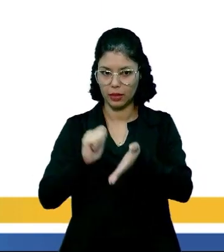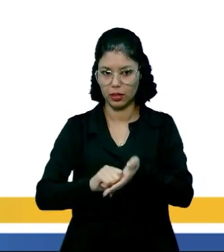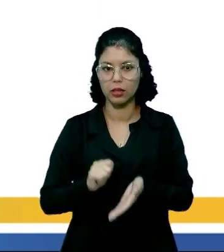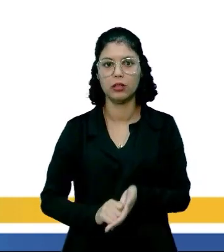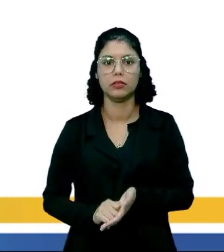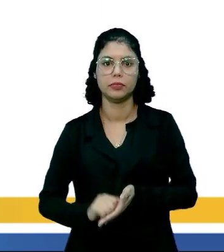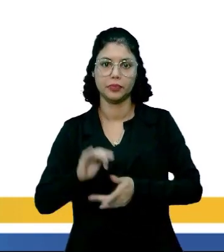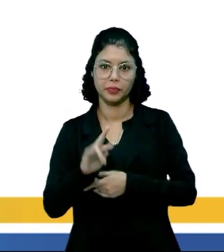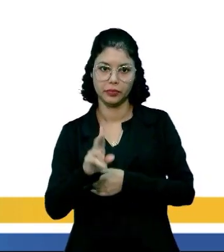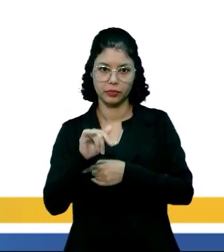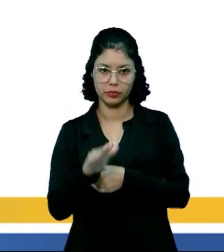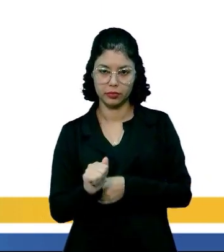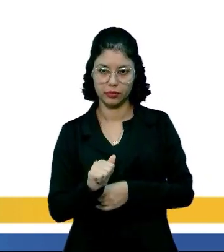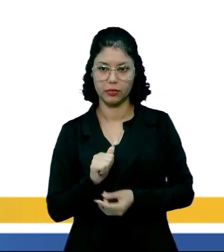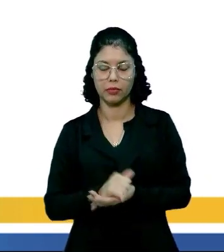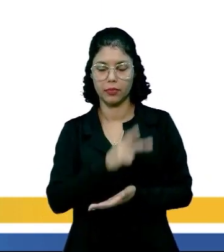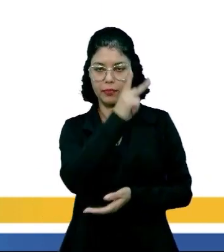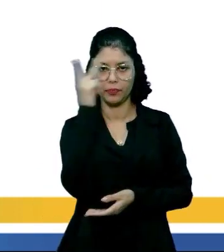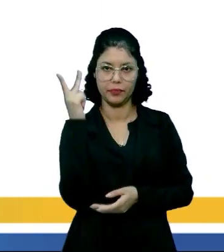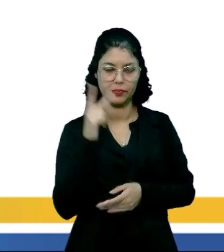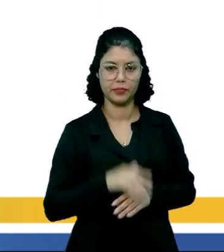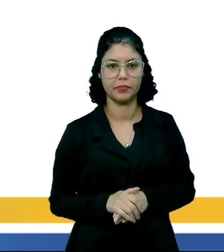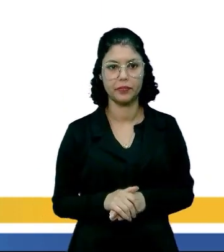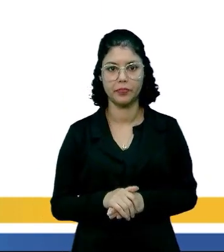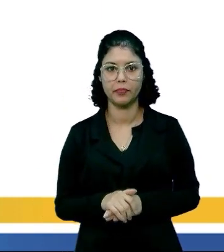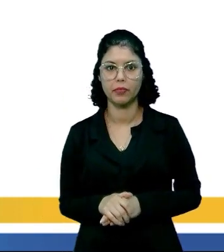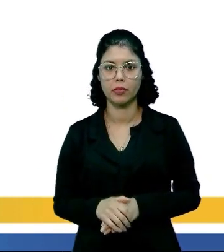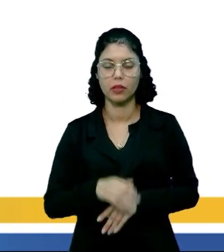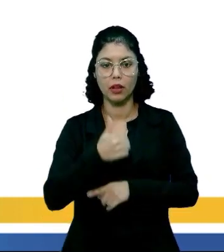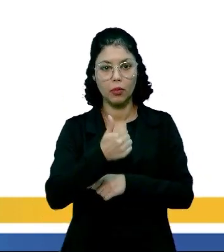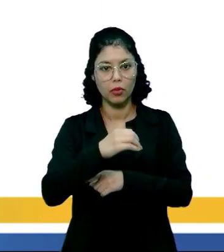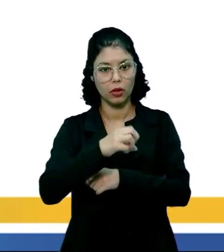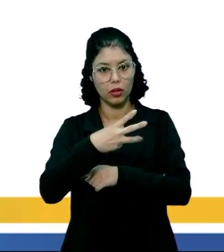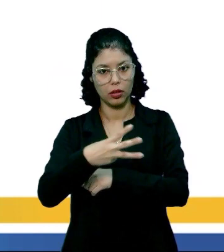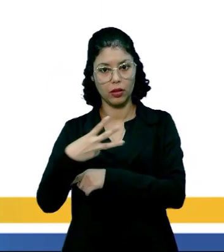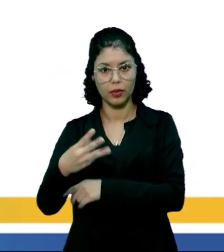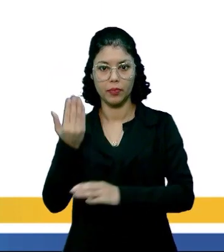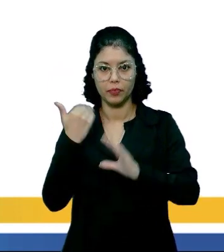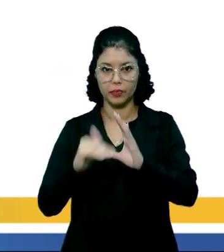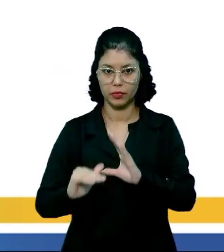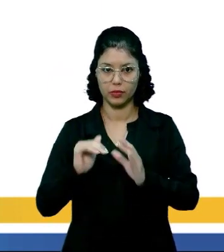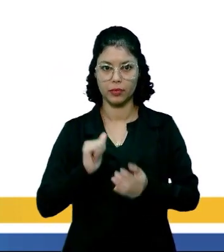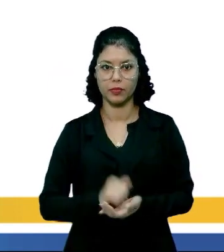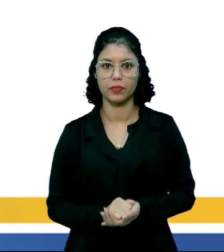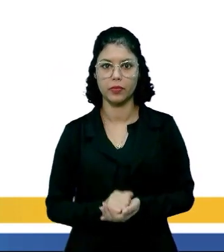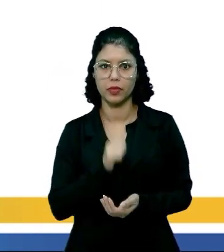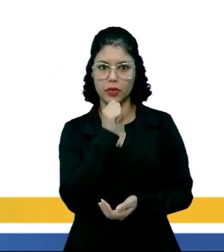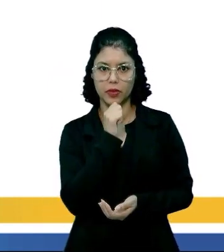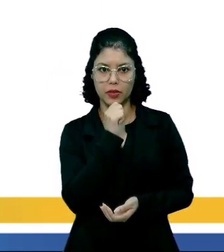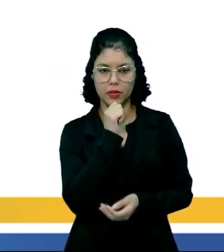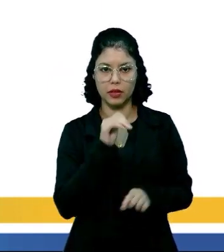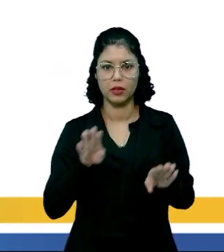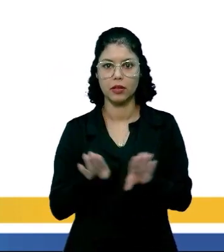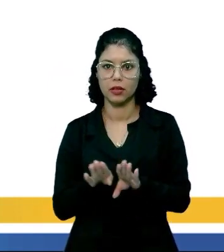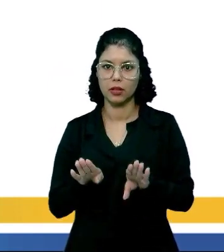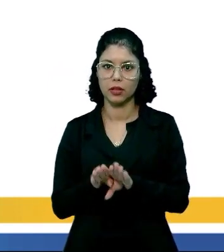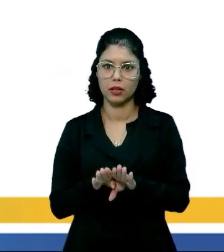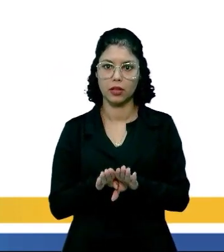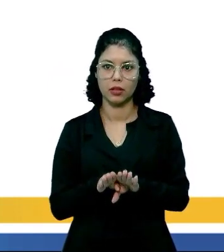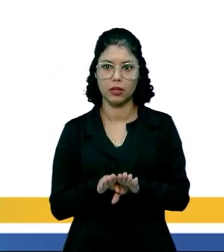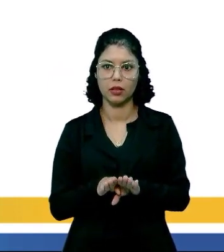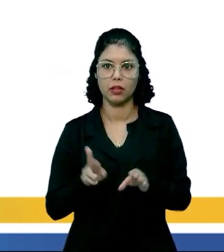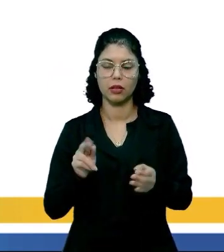do heterônimo de Fernando Pessoa. Diz assim: em 1936, publica o poema Tabacaria na